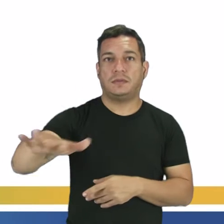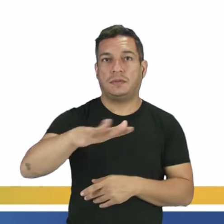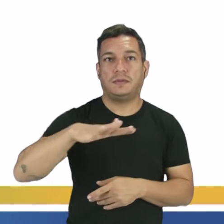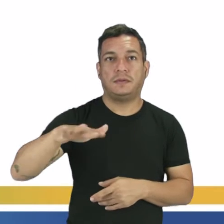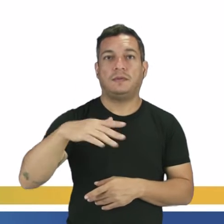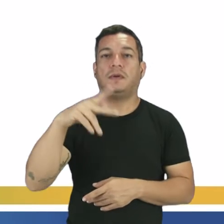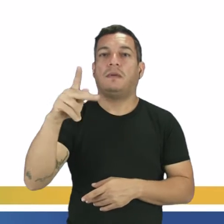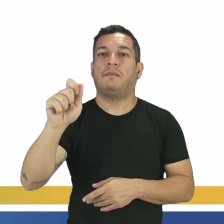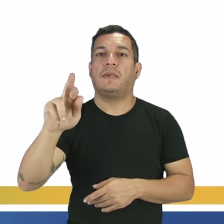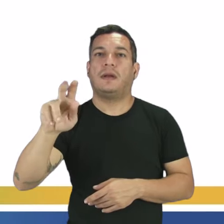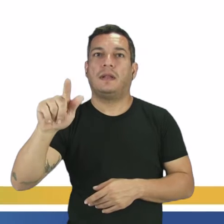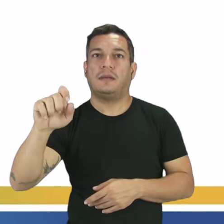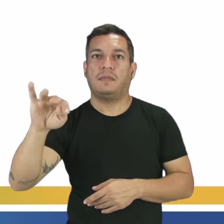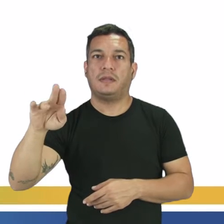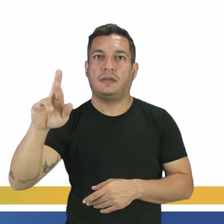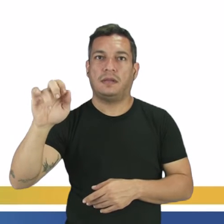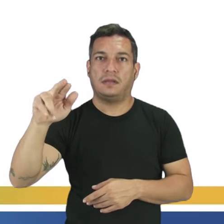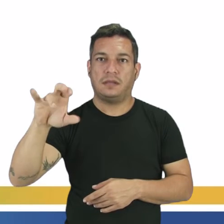iremos ver a resposta.